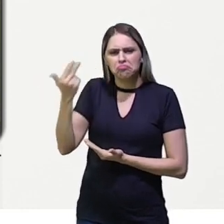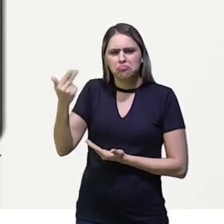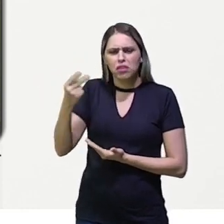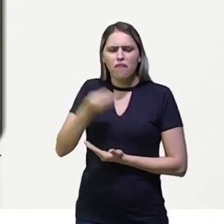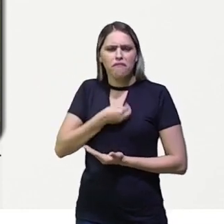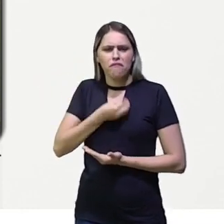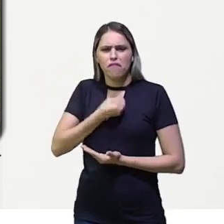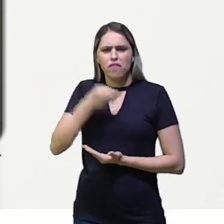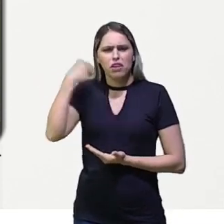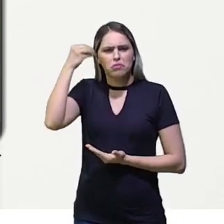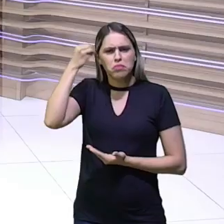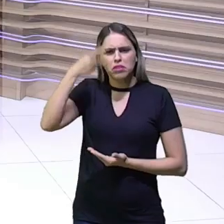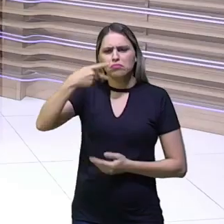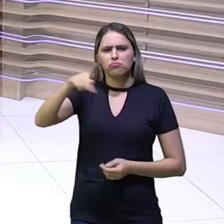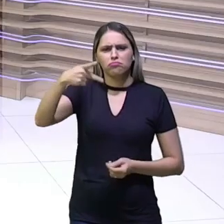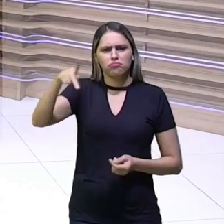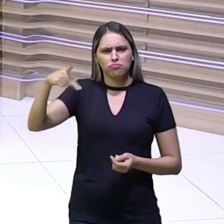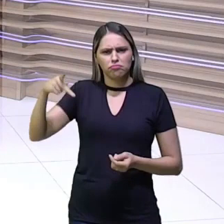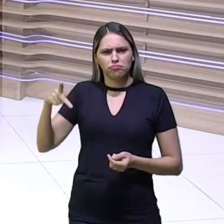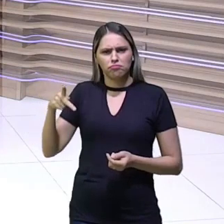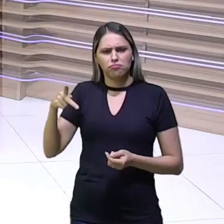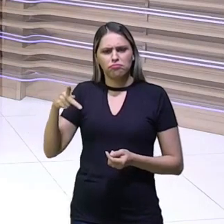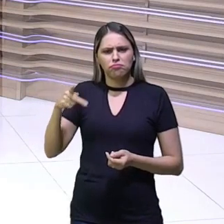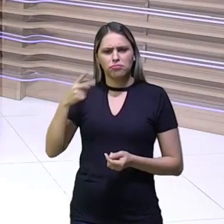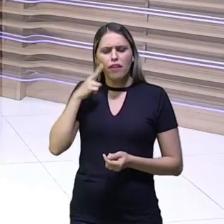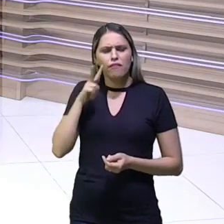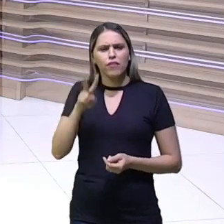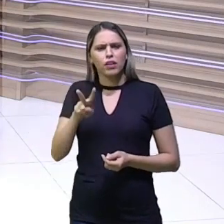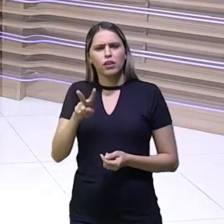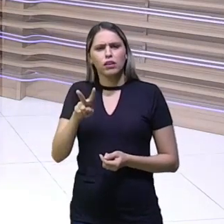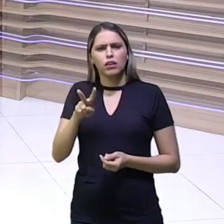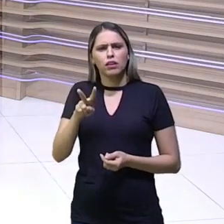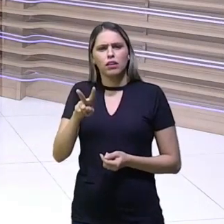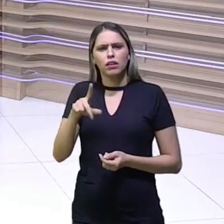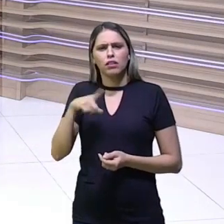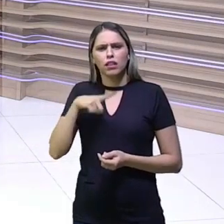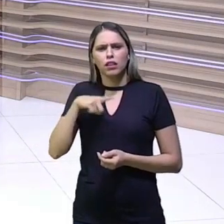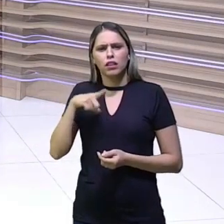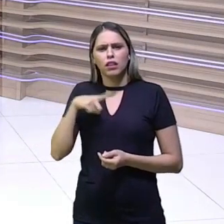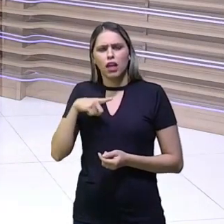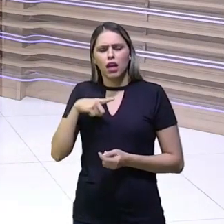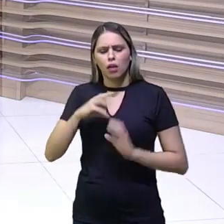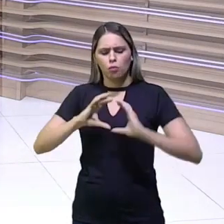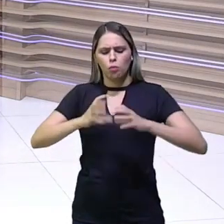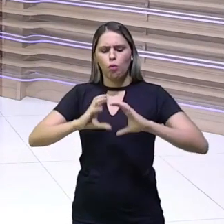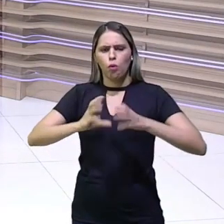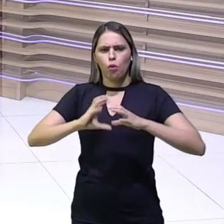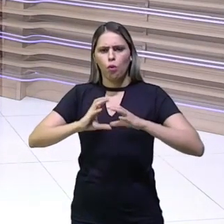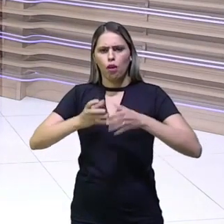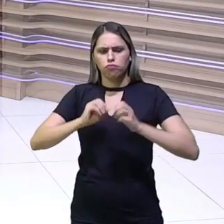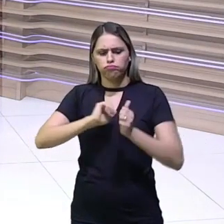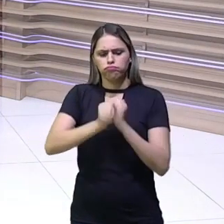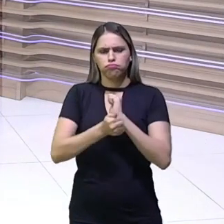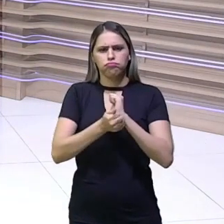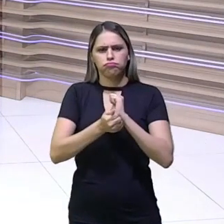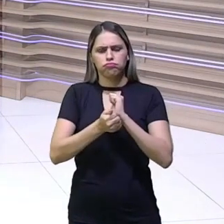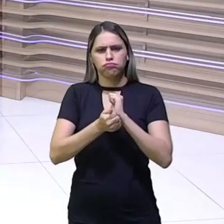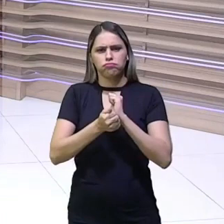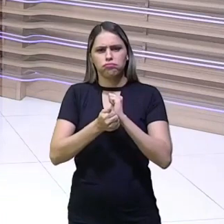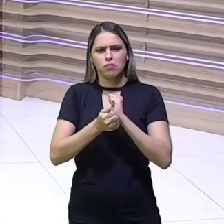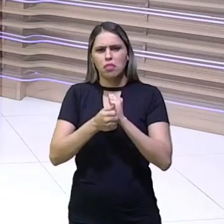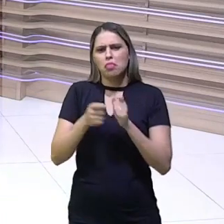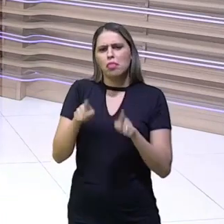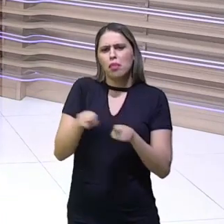seu cotidiano. Vimos que tem uma bola de futebol, a pipa, bolinha